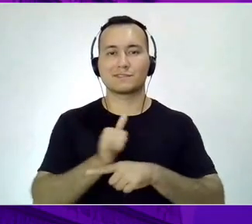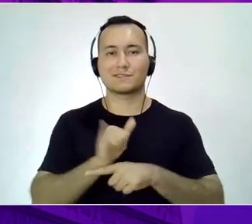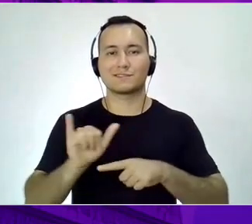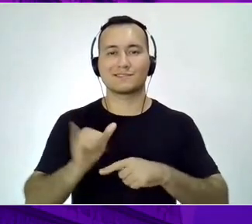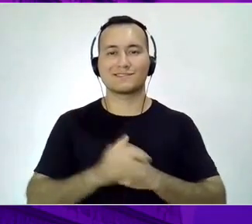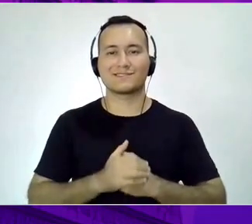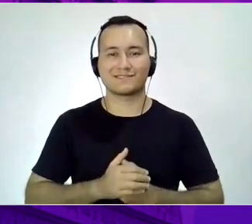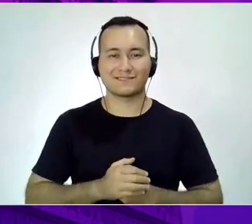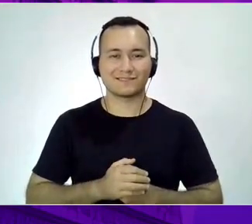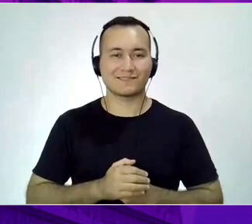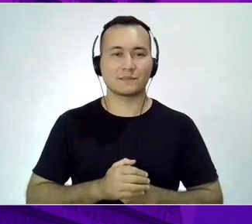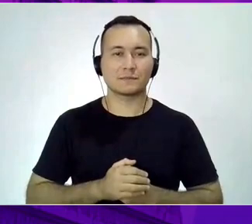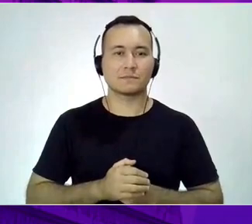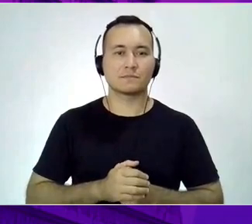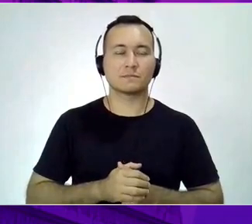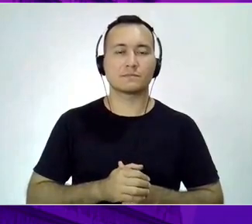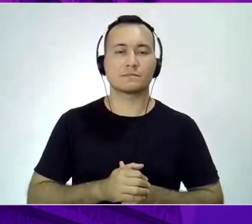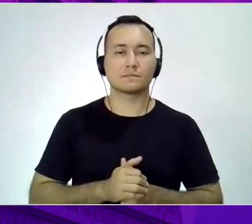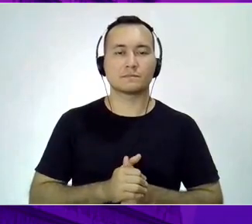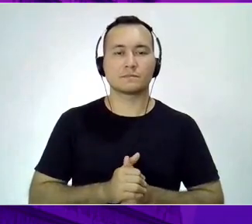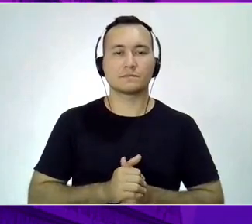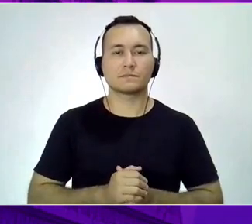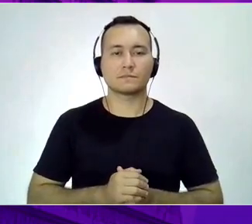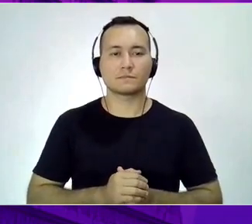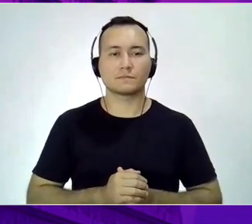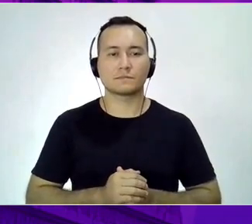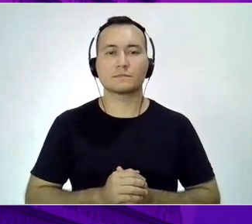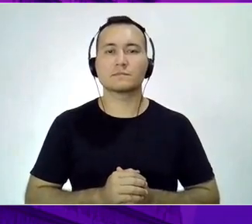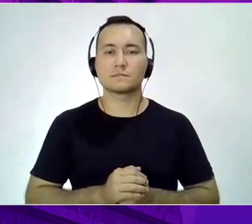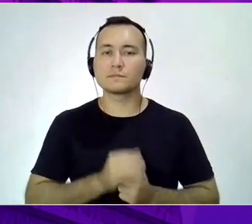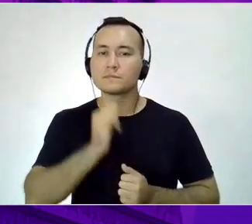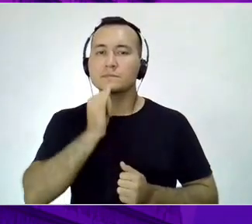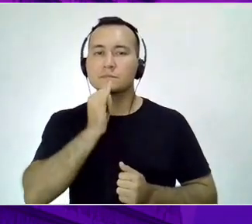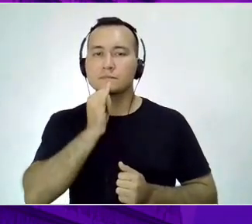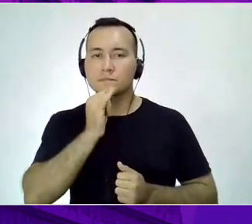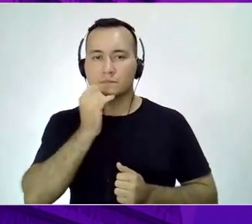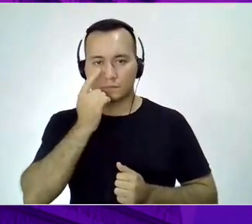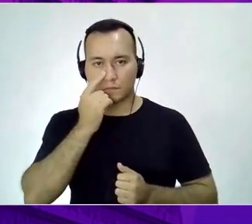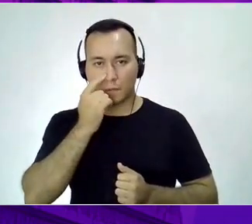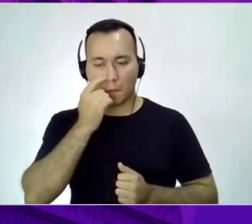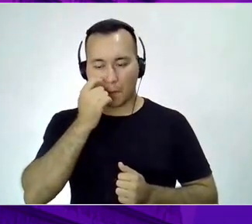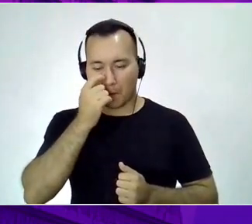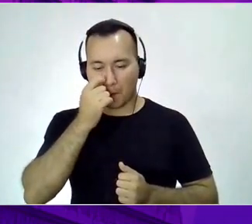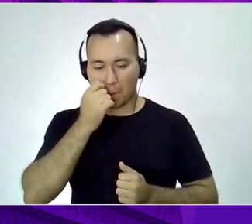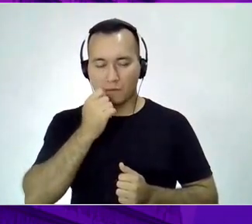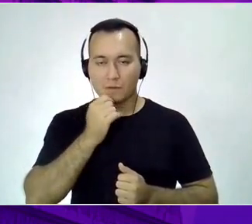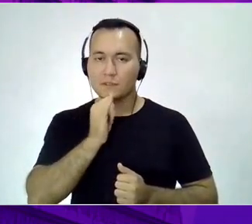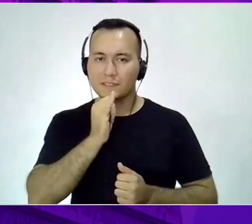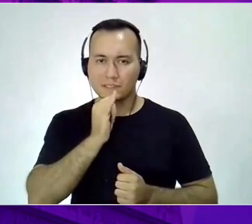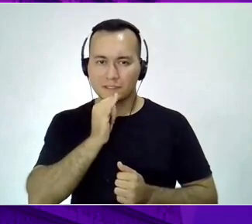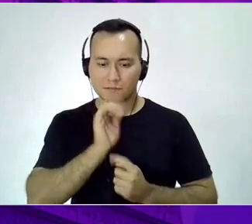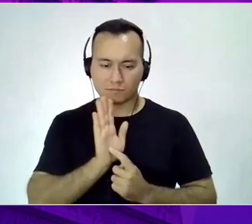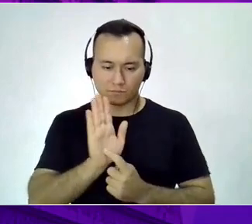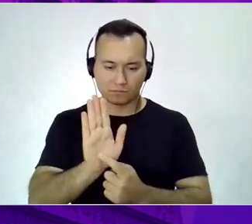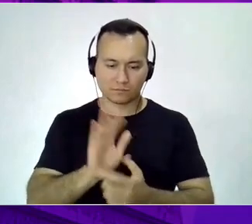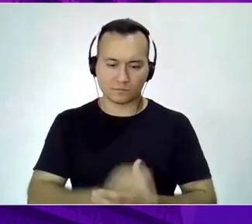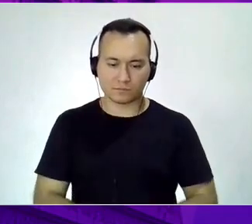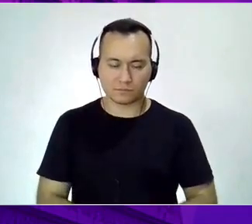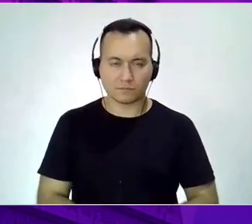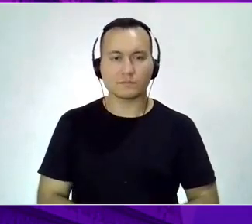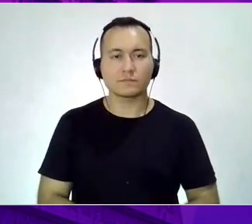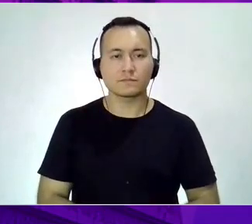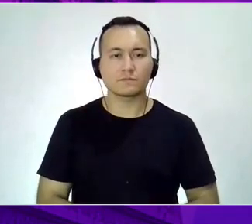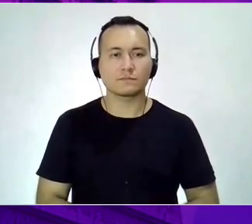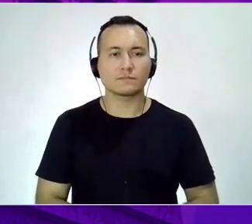Então, eu trouxe alguns exemplos de relações metamórficas para deixar mais claro do que eu estou falando. Né? Então, olha